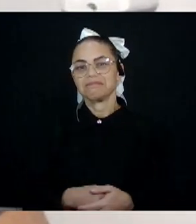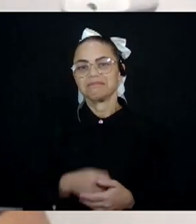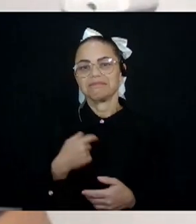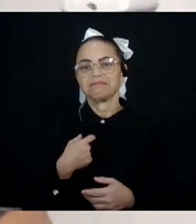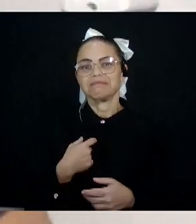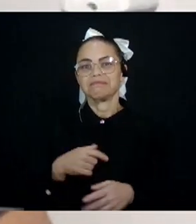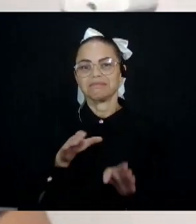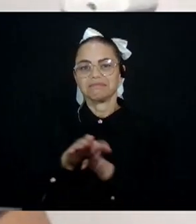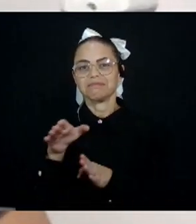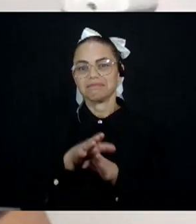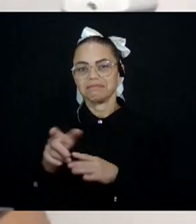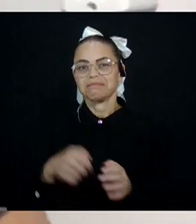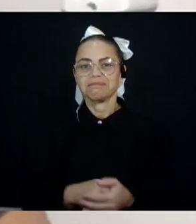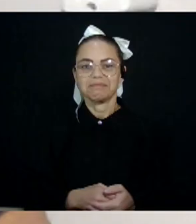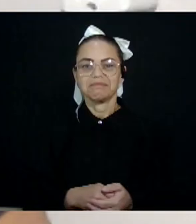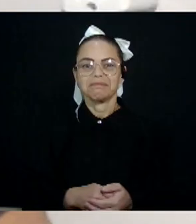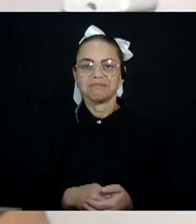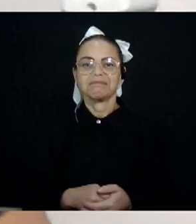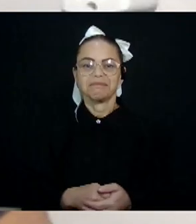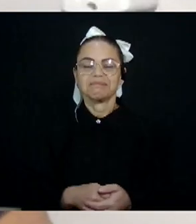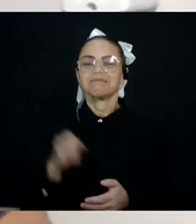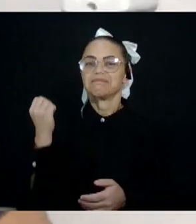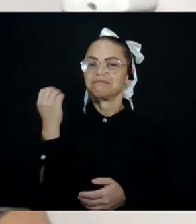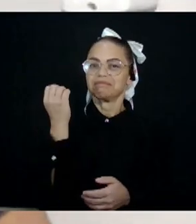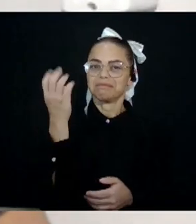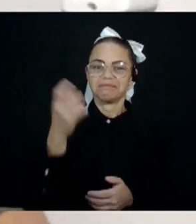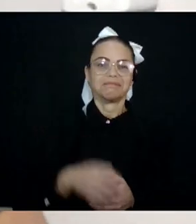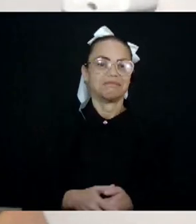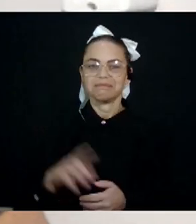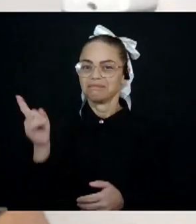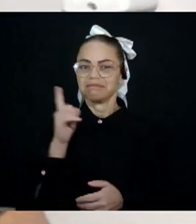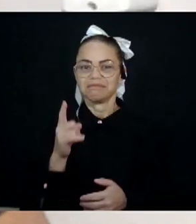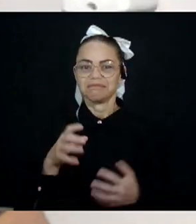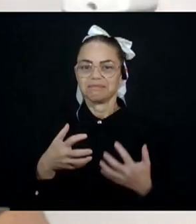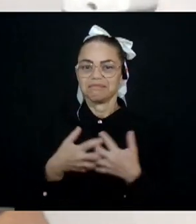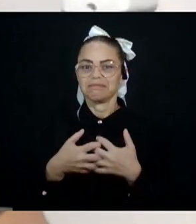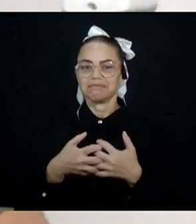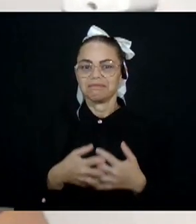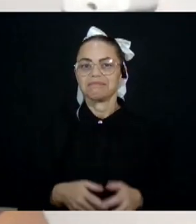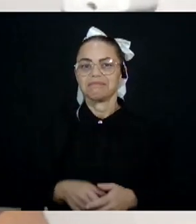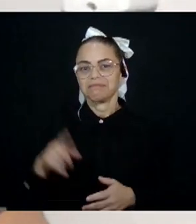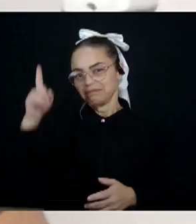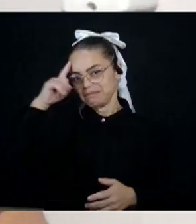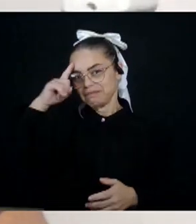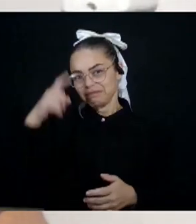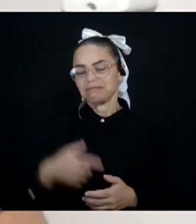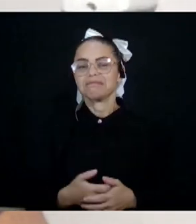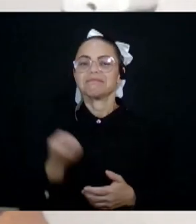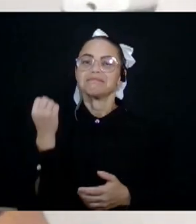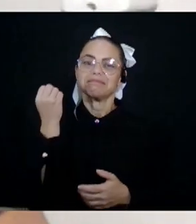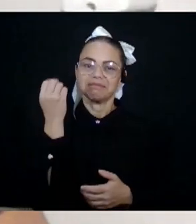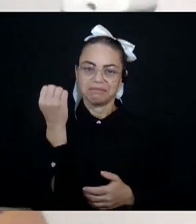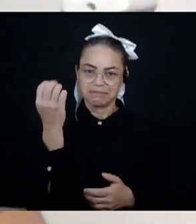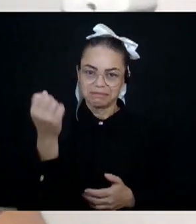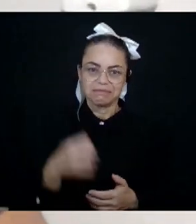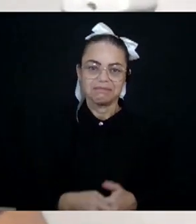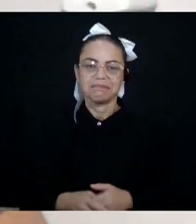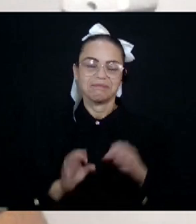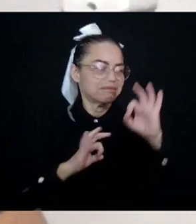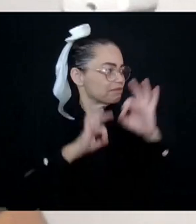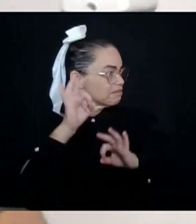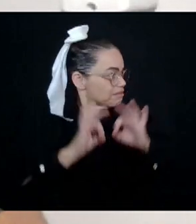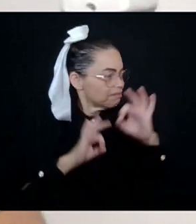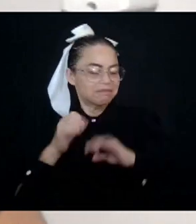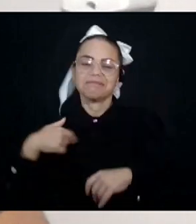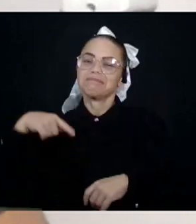quem quer viajar, não se prenda às rotinas. Se você quer viajar, se planeja e vá. É um conselho que eu dou a todos